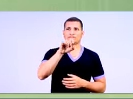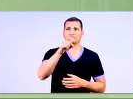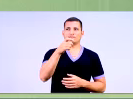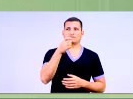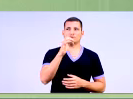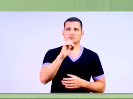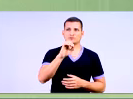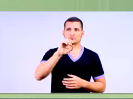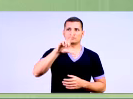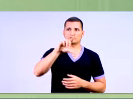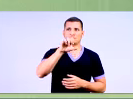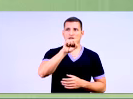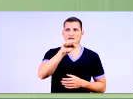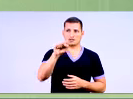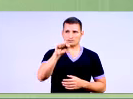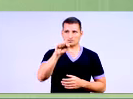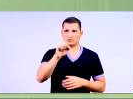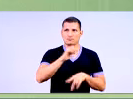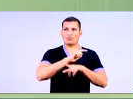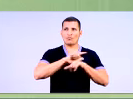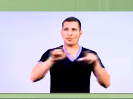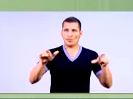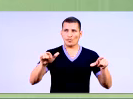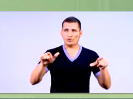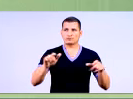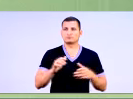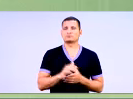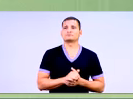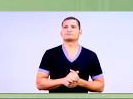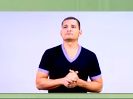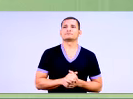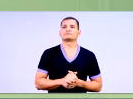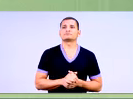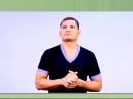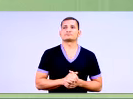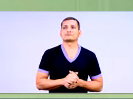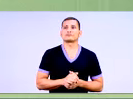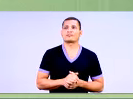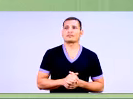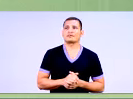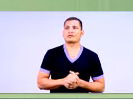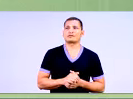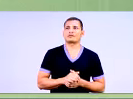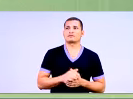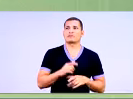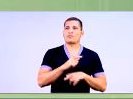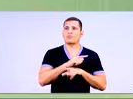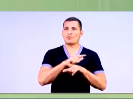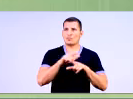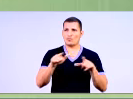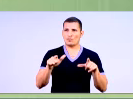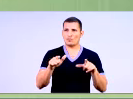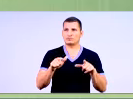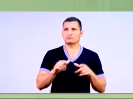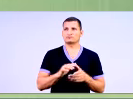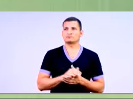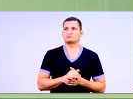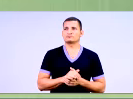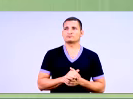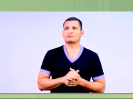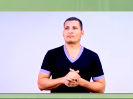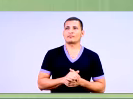significa ausência, né? Sem. Então, endless. Sem fim. Eu tenho a palavra end,